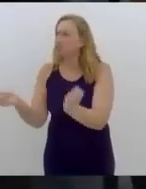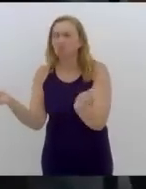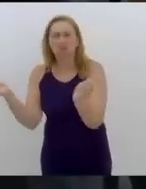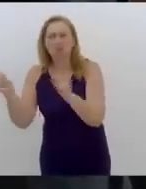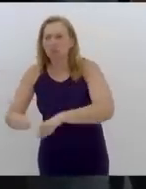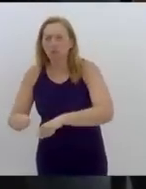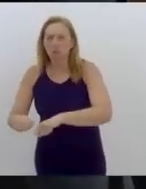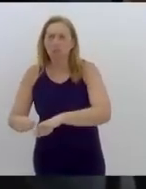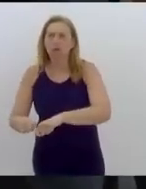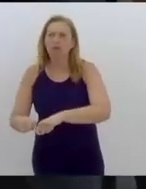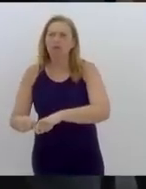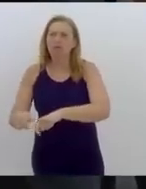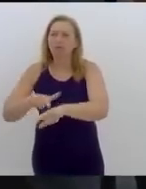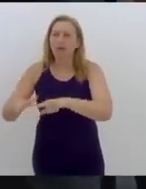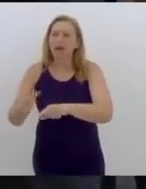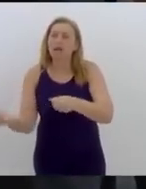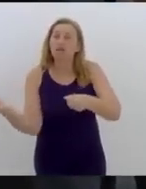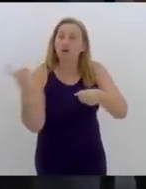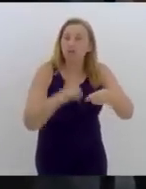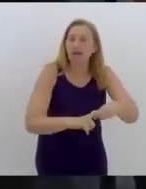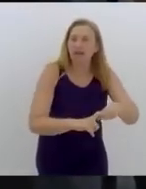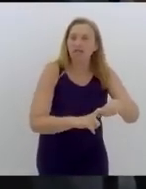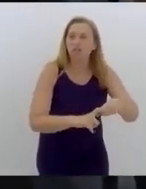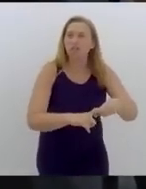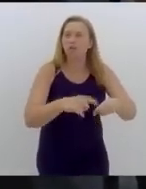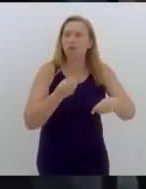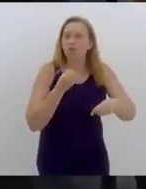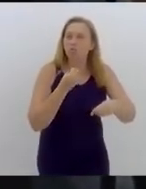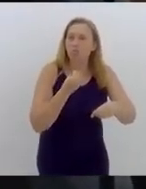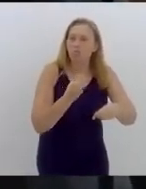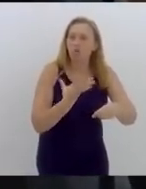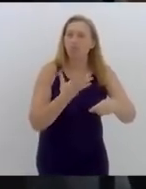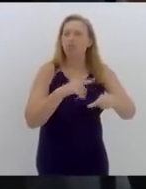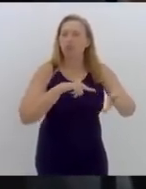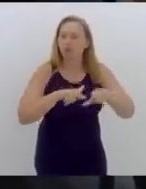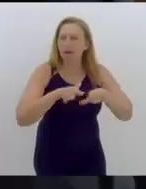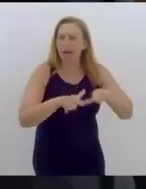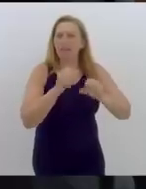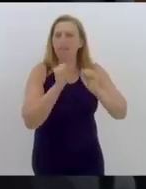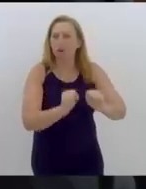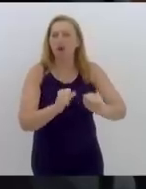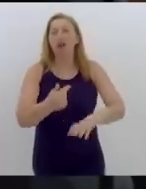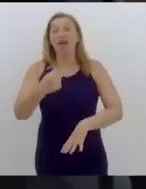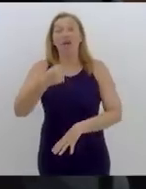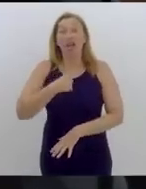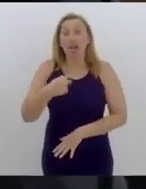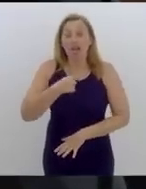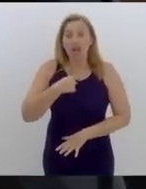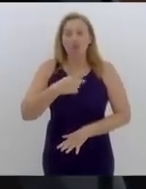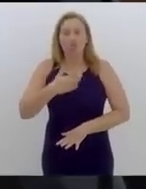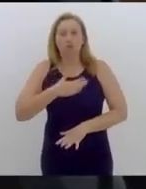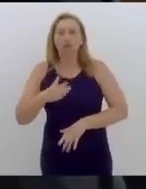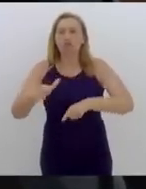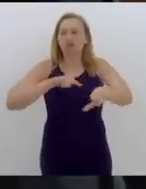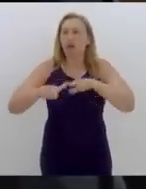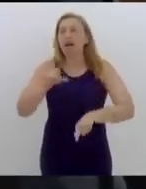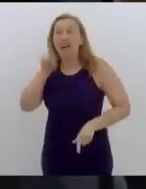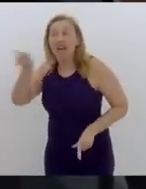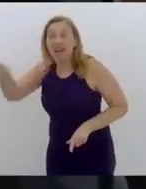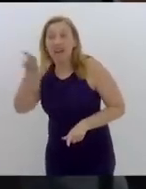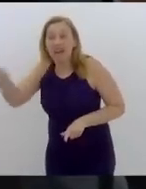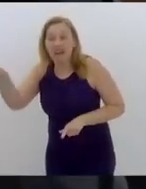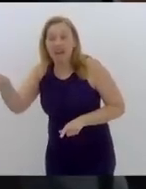jss apto ser como eu que cumprir a minha função ele